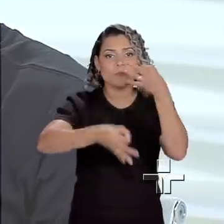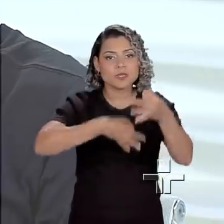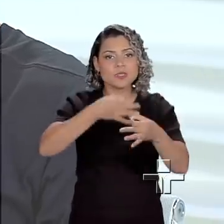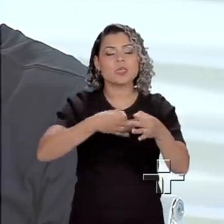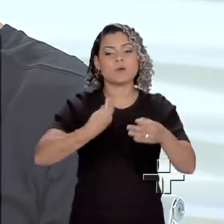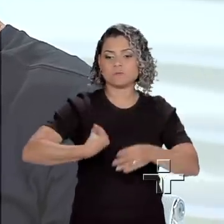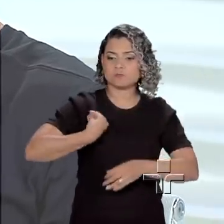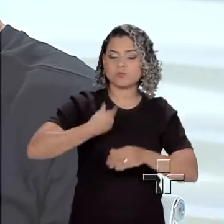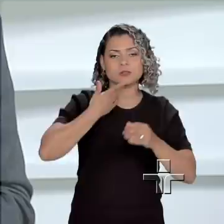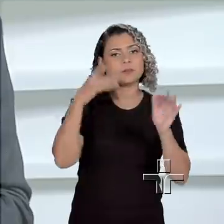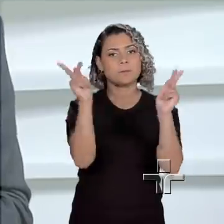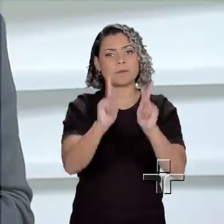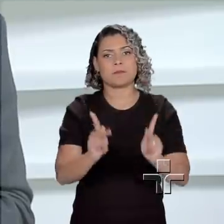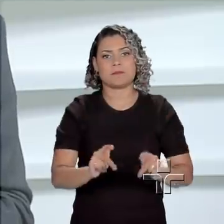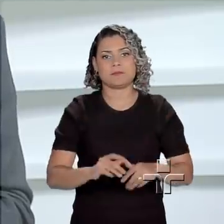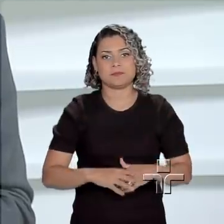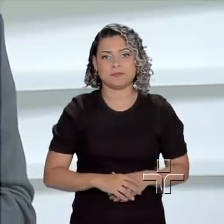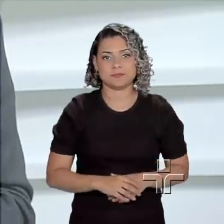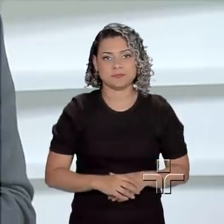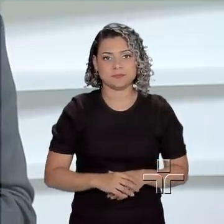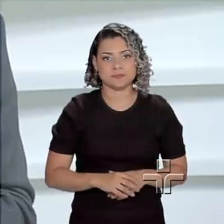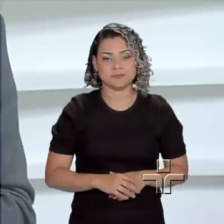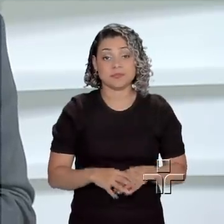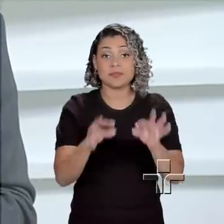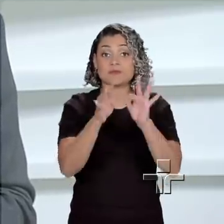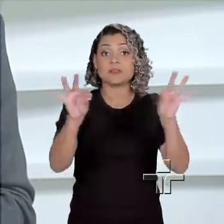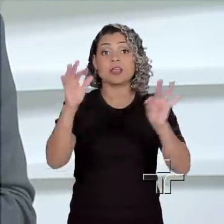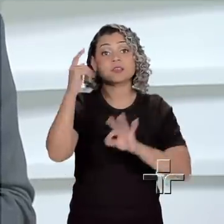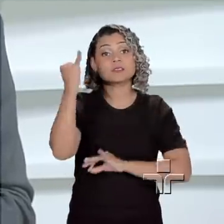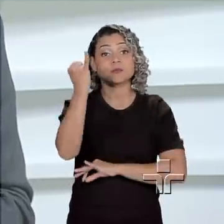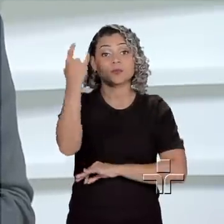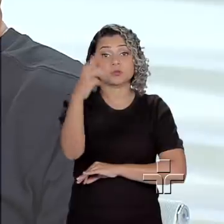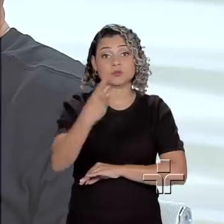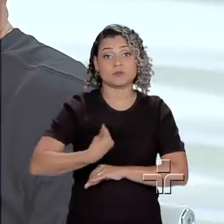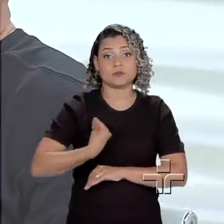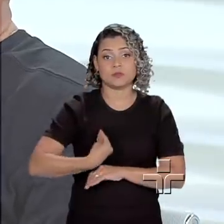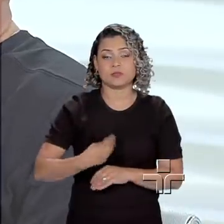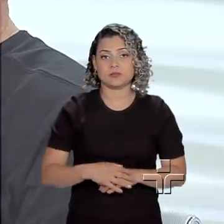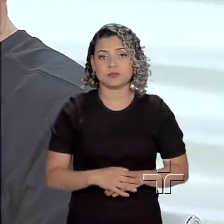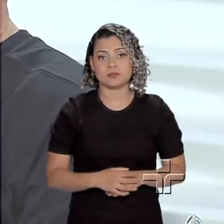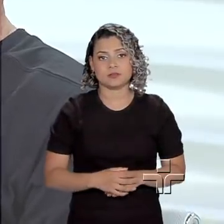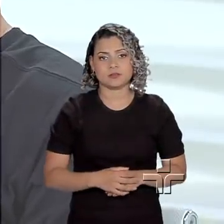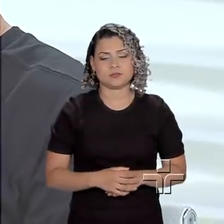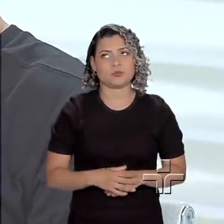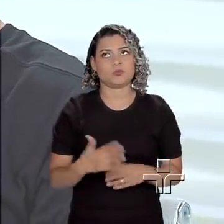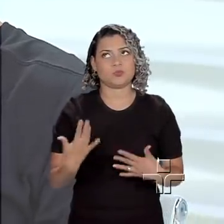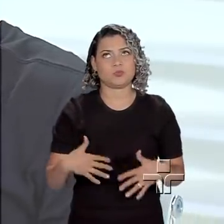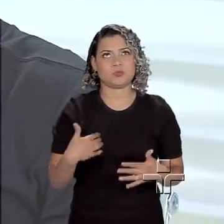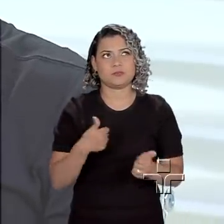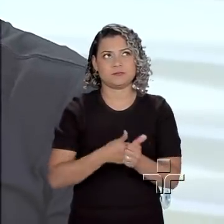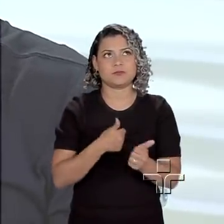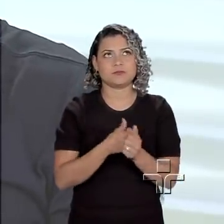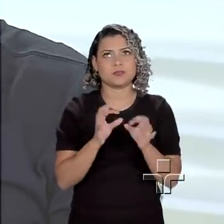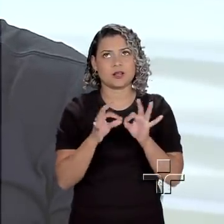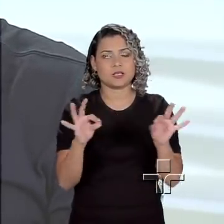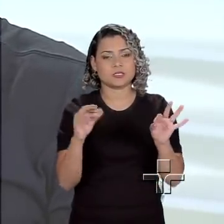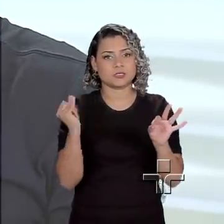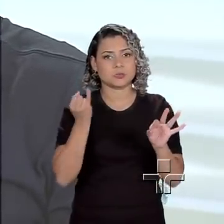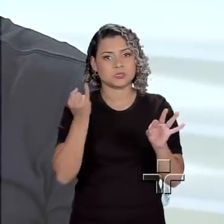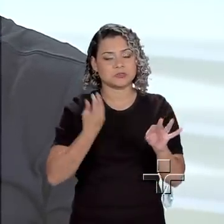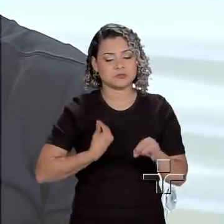e viverem em paz. Bacana. Uma frase importante na sua vida? Uma frase importante na minha vida.